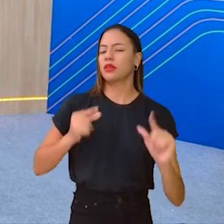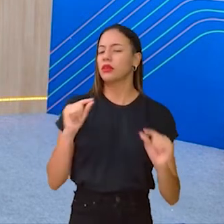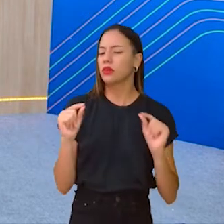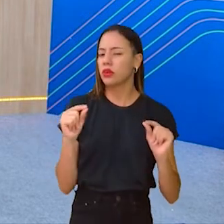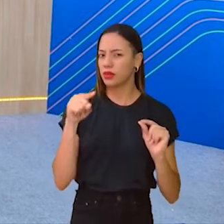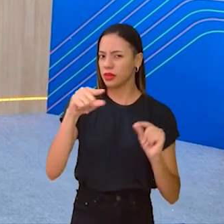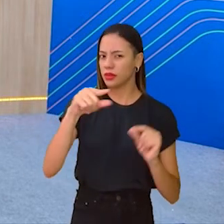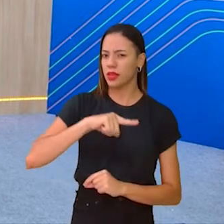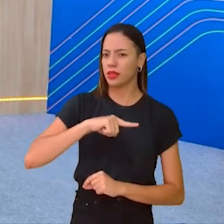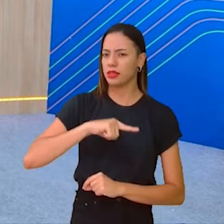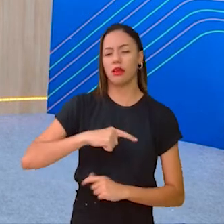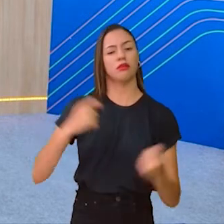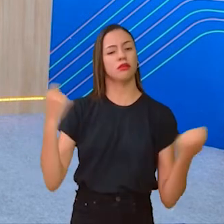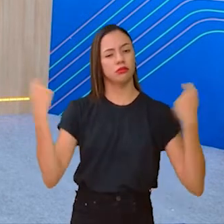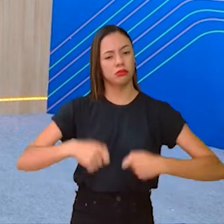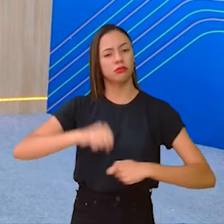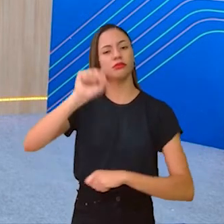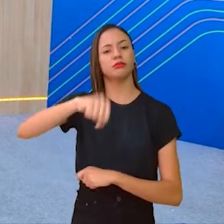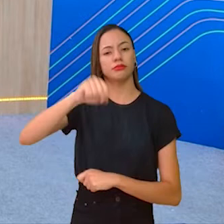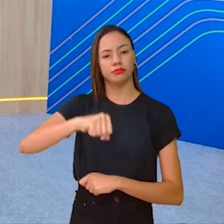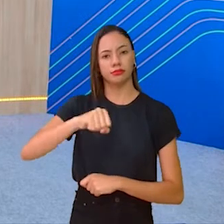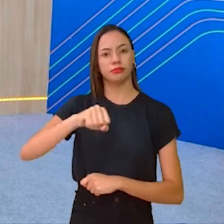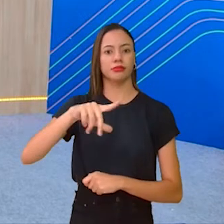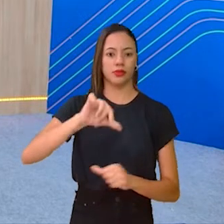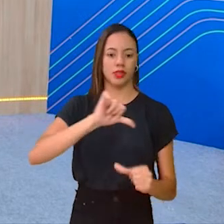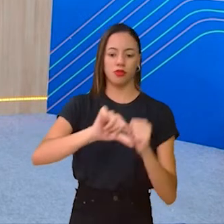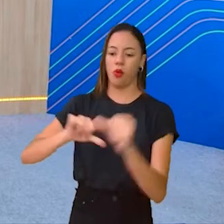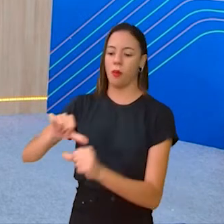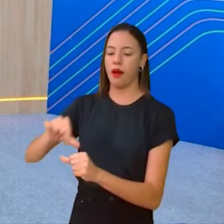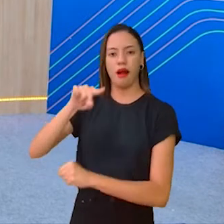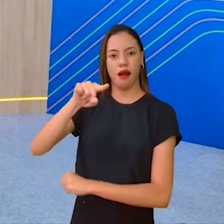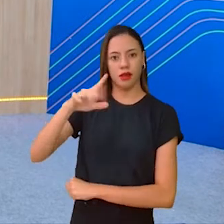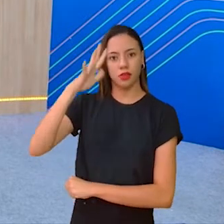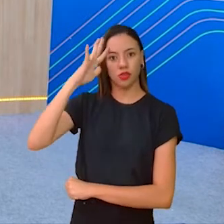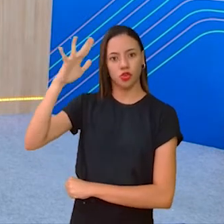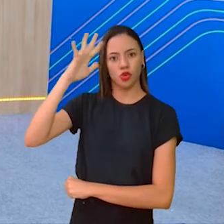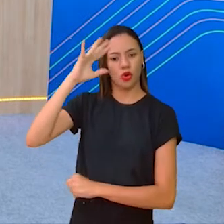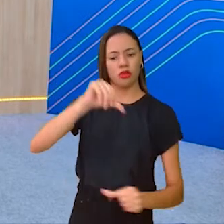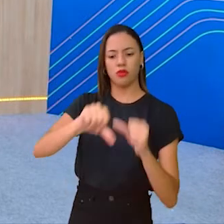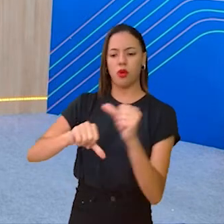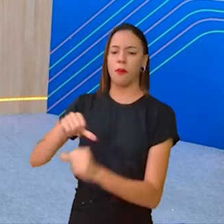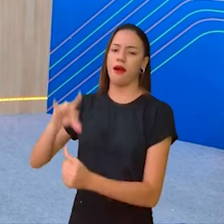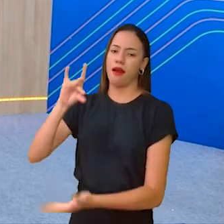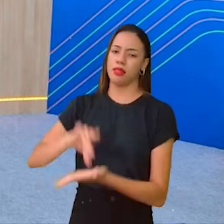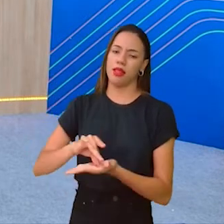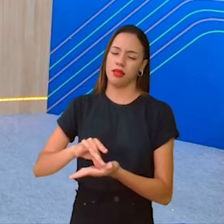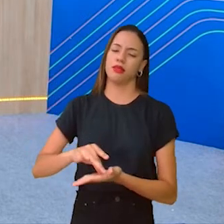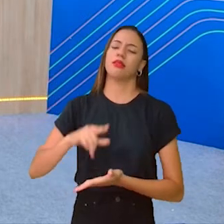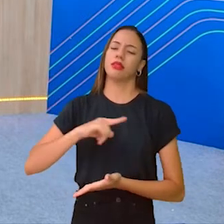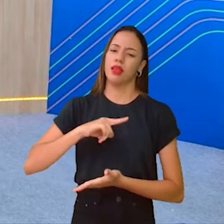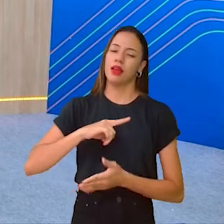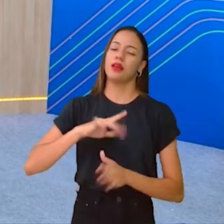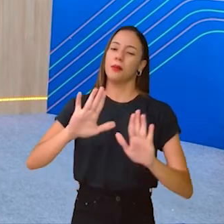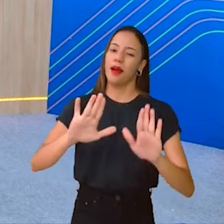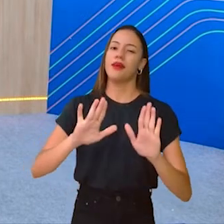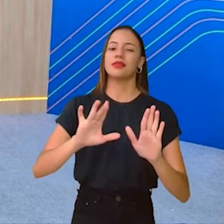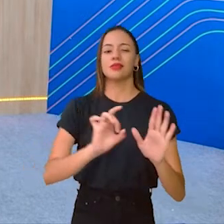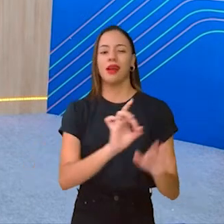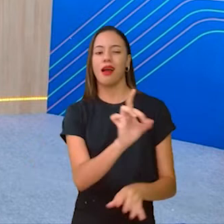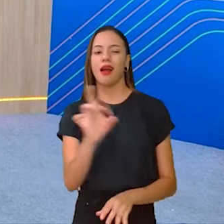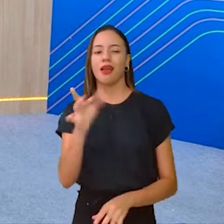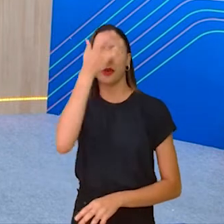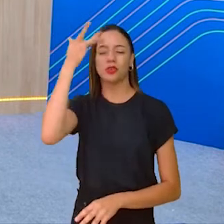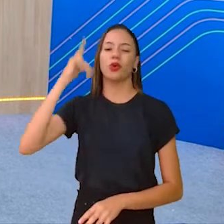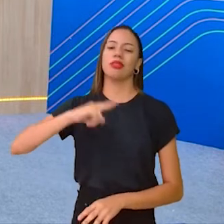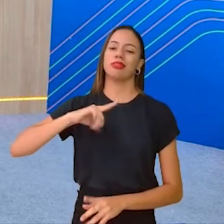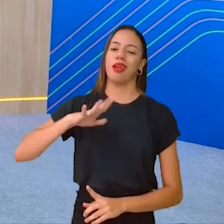tem condições, sim, de realizar seus sonhos. Você tem condições, sim, de sonhar. Claro que cada pessoa tem sua realidade de vida, tem a